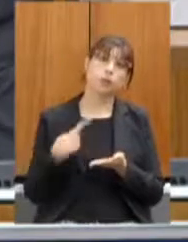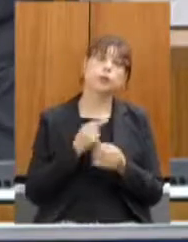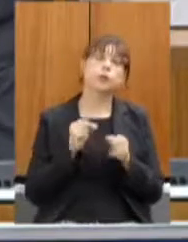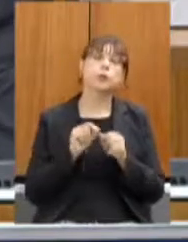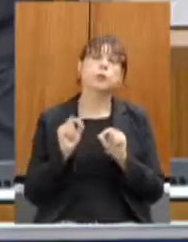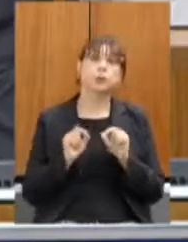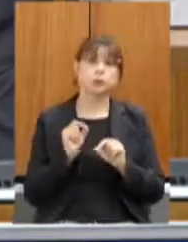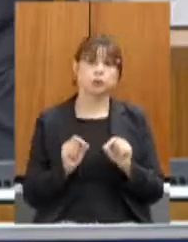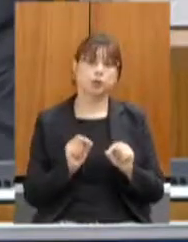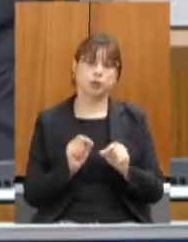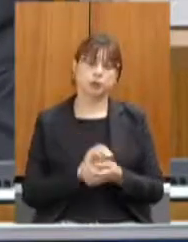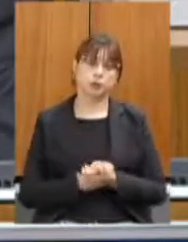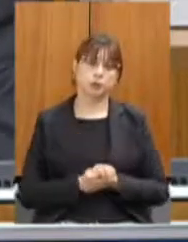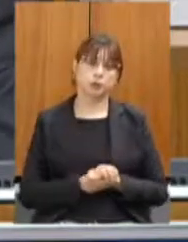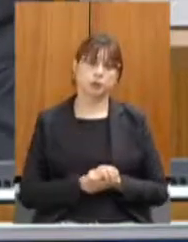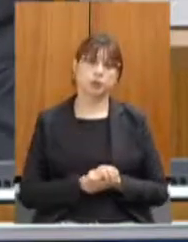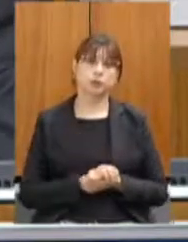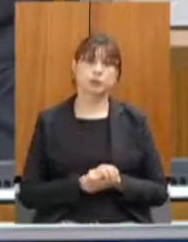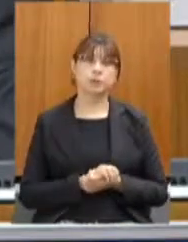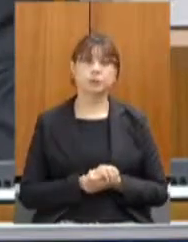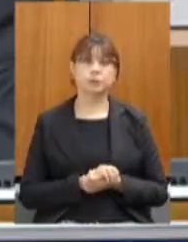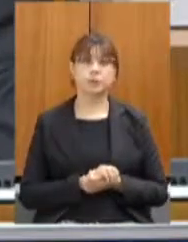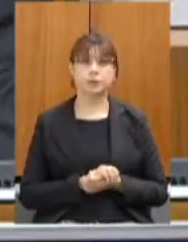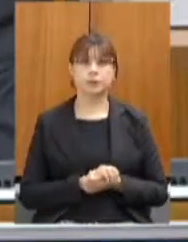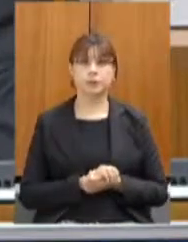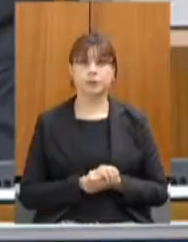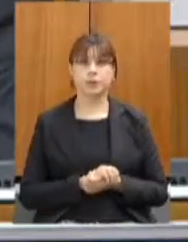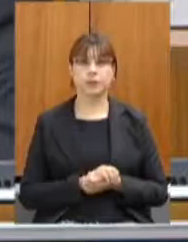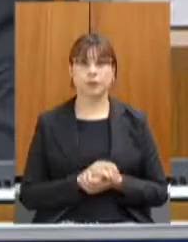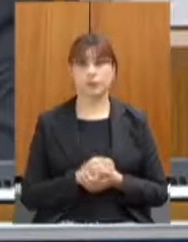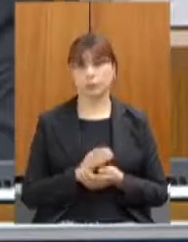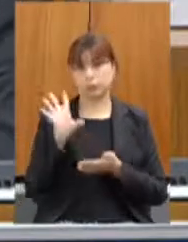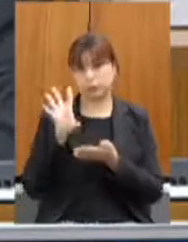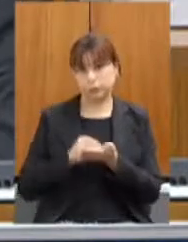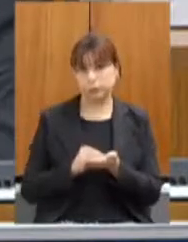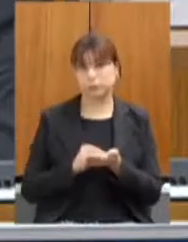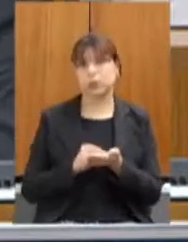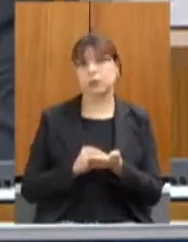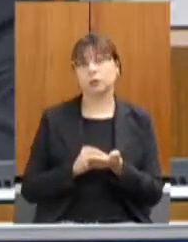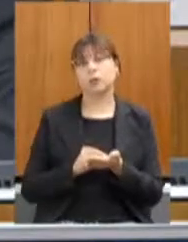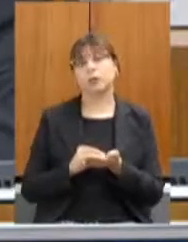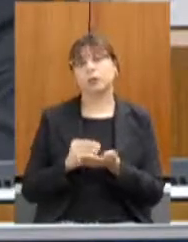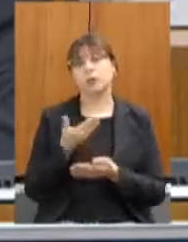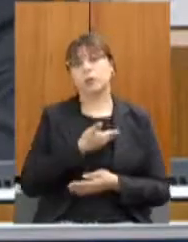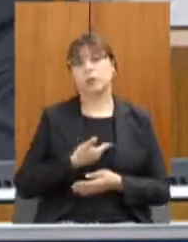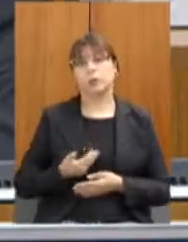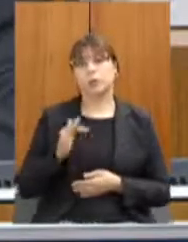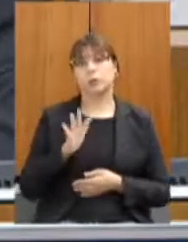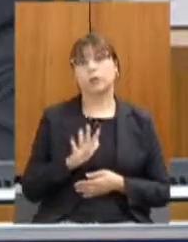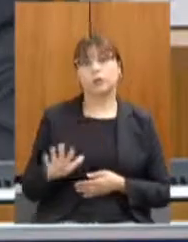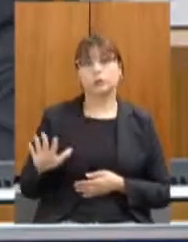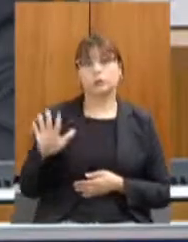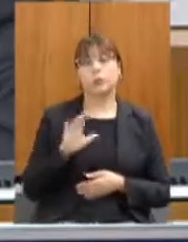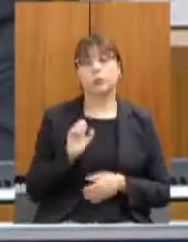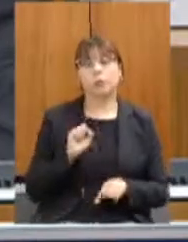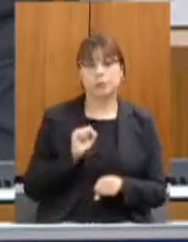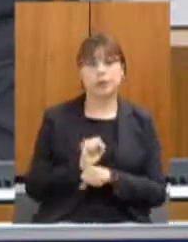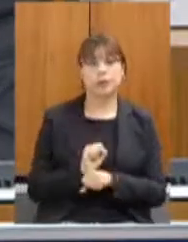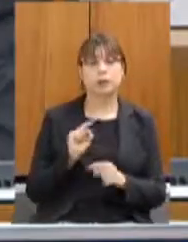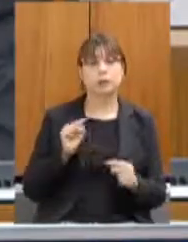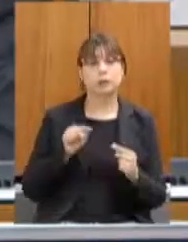foi a exemplo do governo federal parar de cobrar metas no repasse financeiro